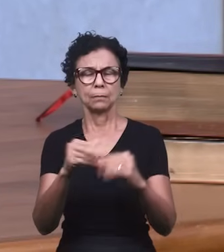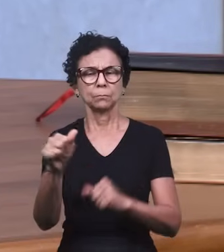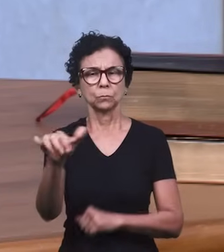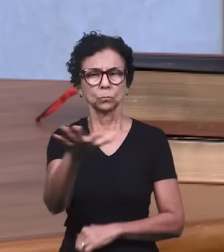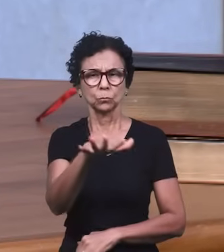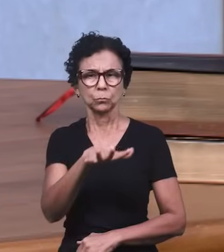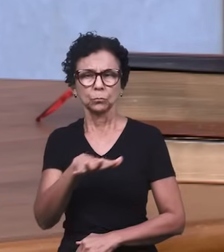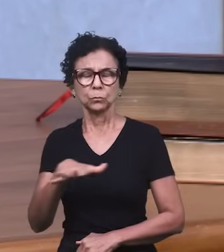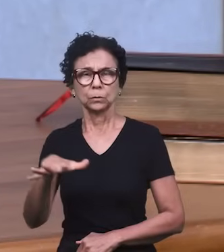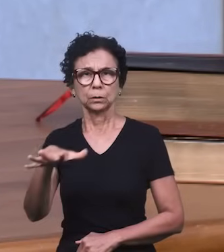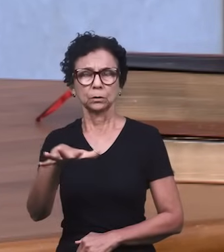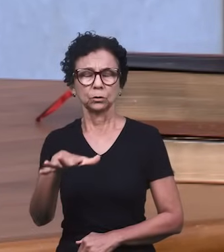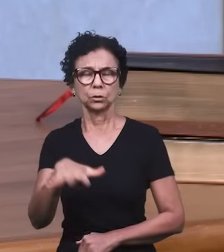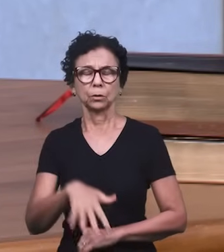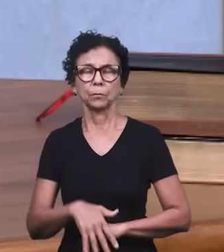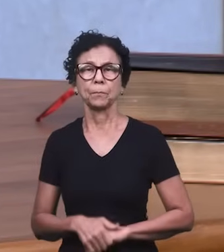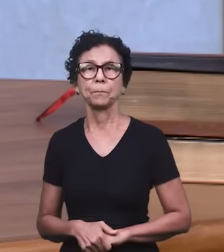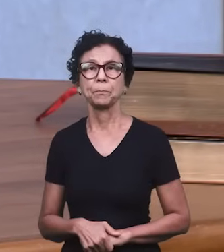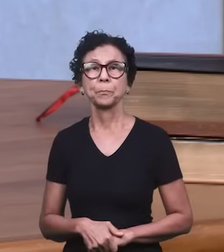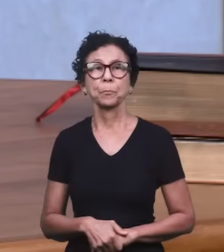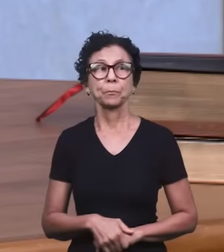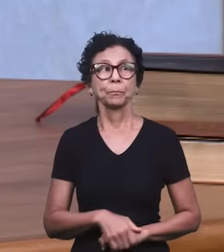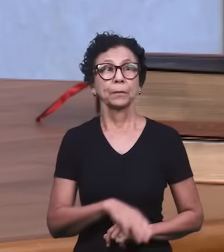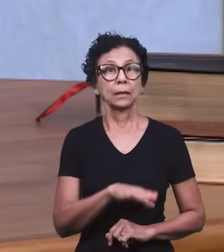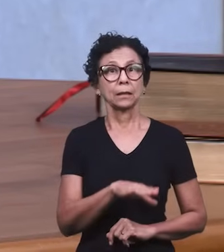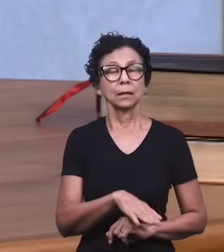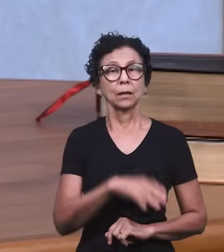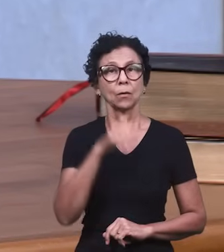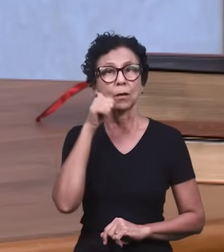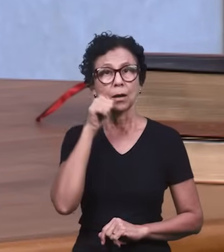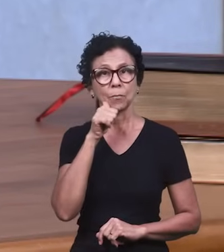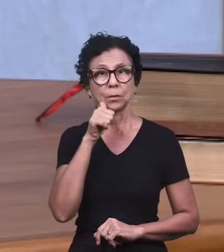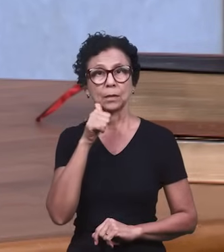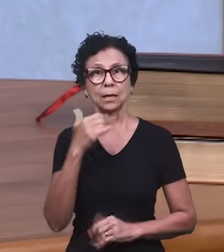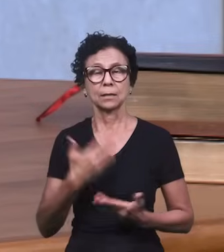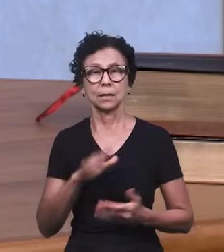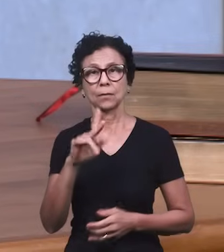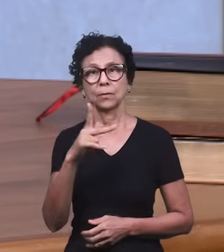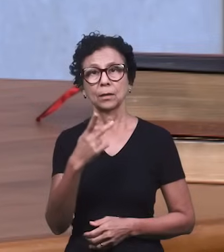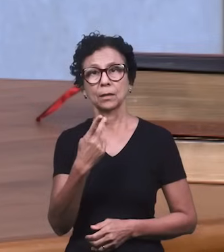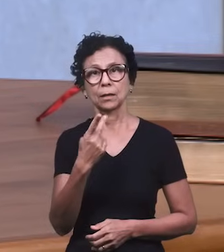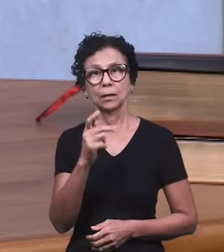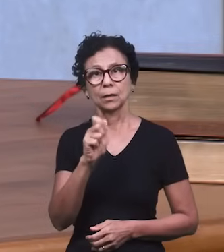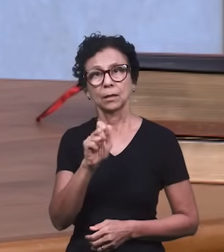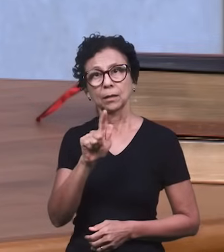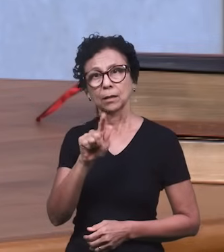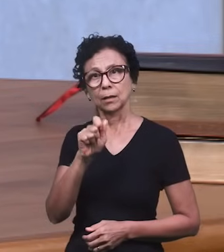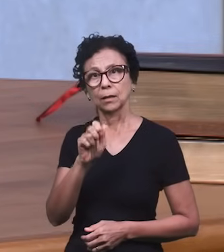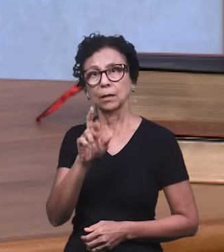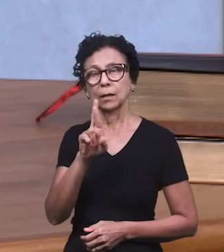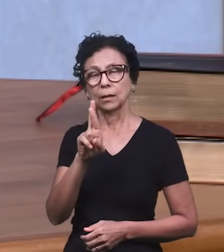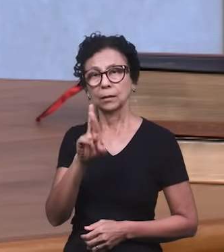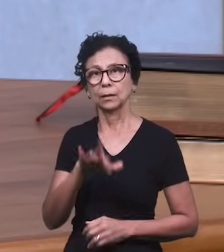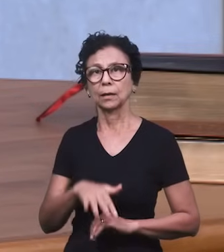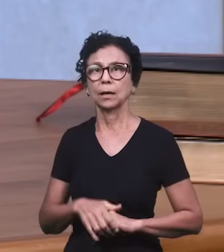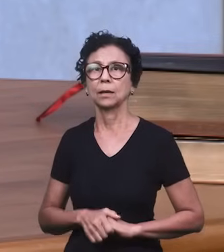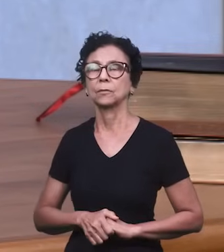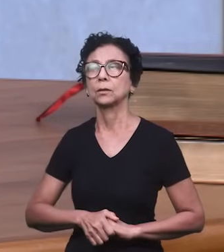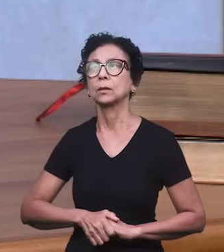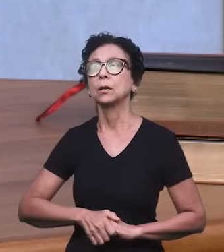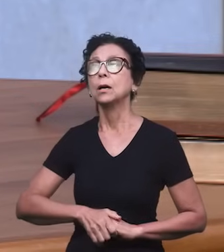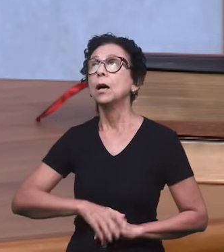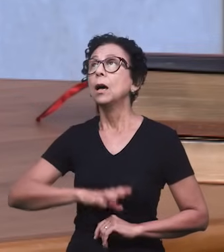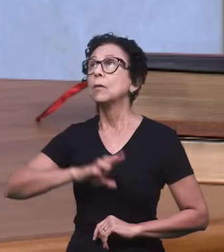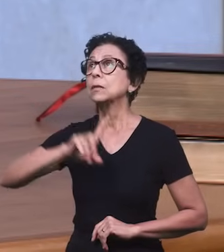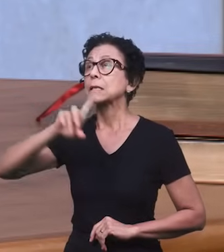ela Agar né chamou o nome do senhor que com ela falava tu és Deus